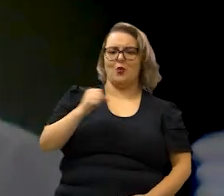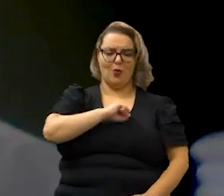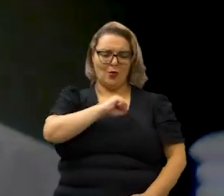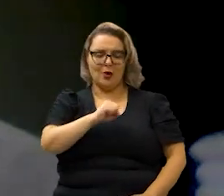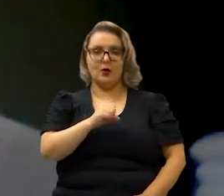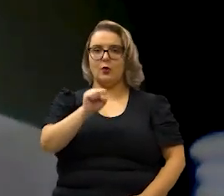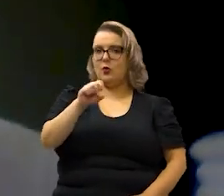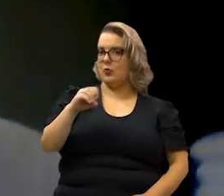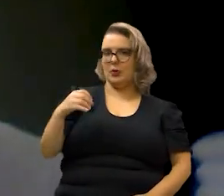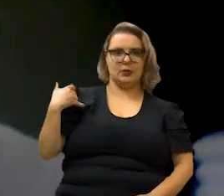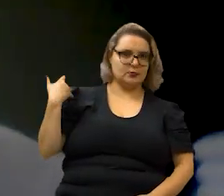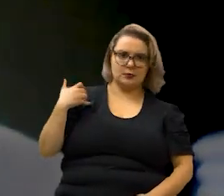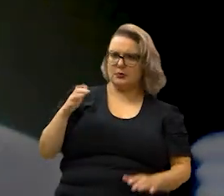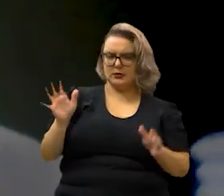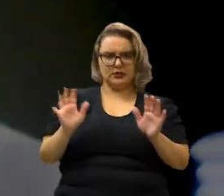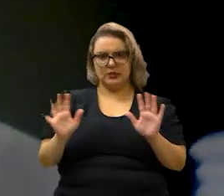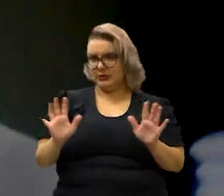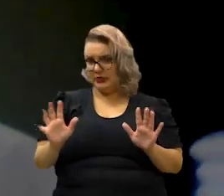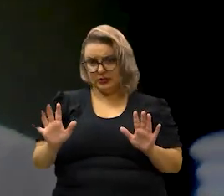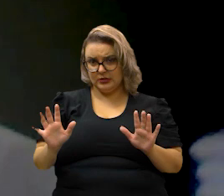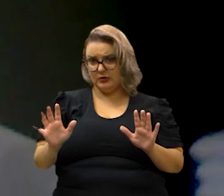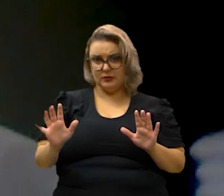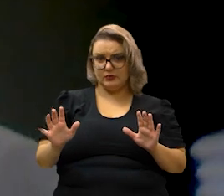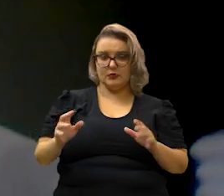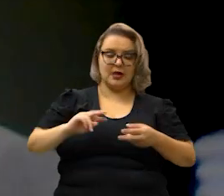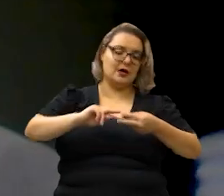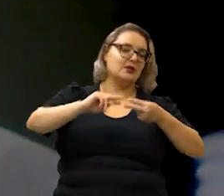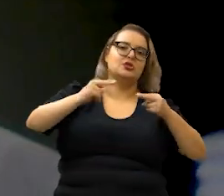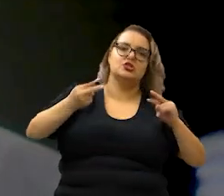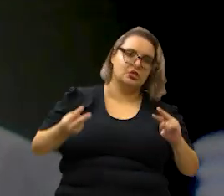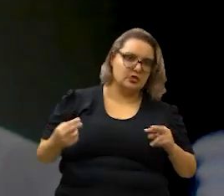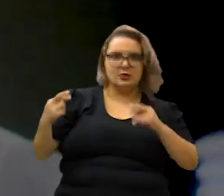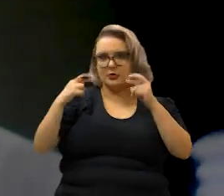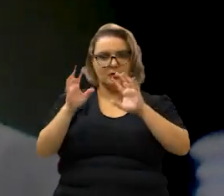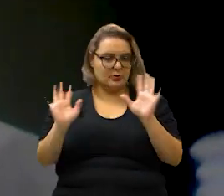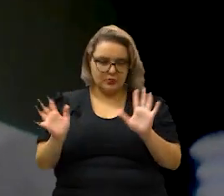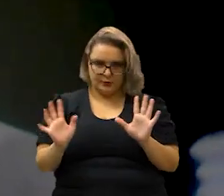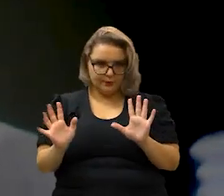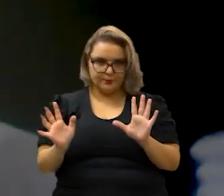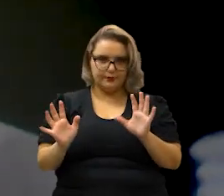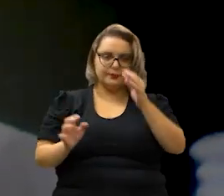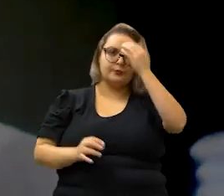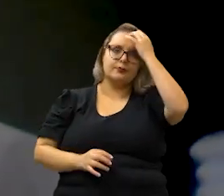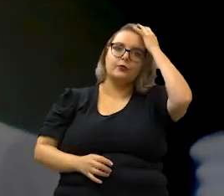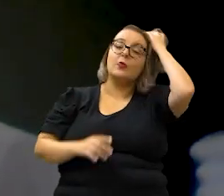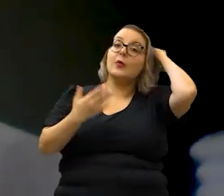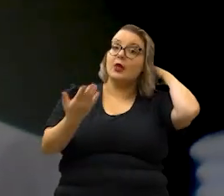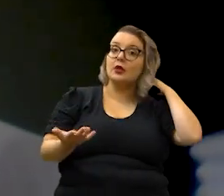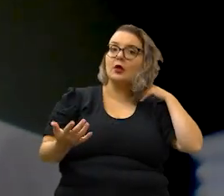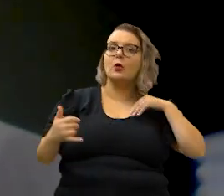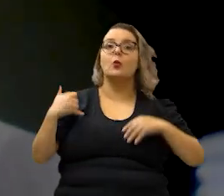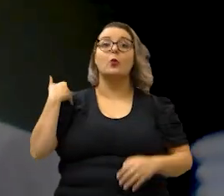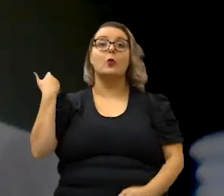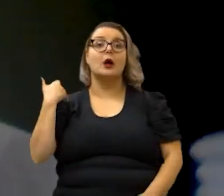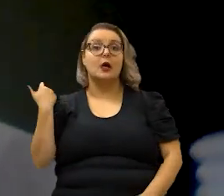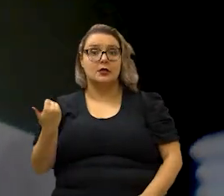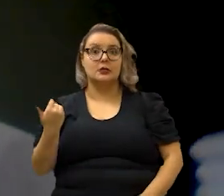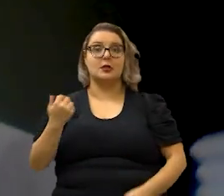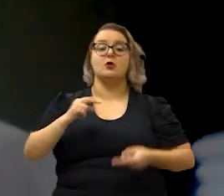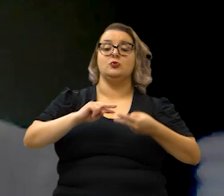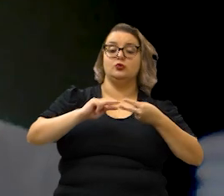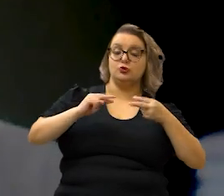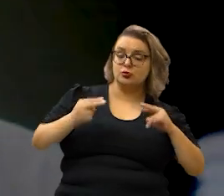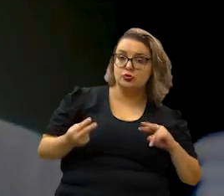aos 80 anos. Não, isso não é aspecto genético a ser considerado. Então, a idade, o